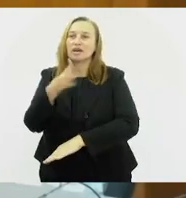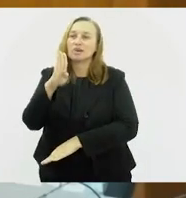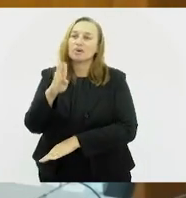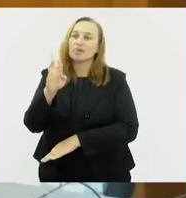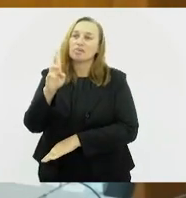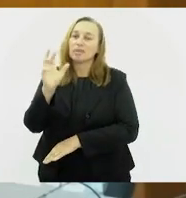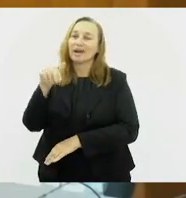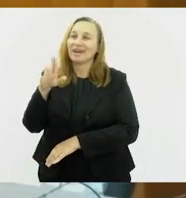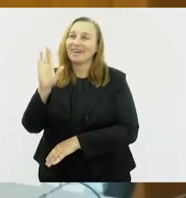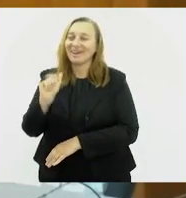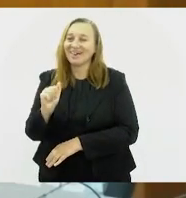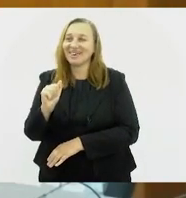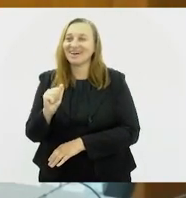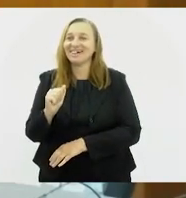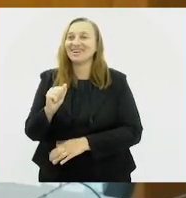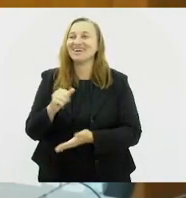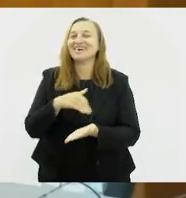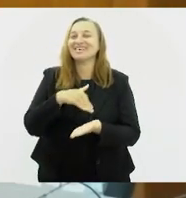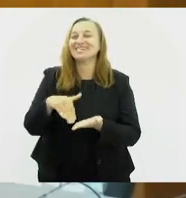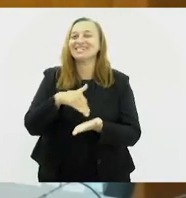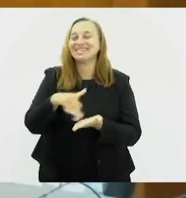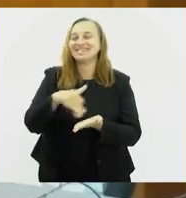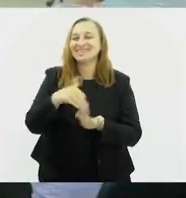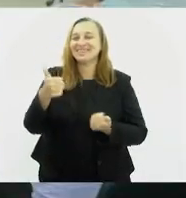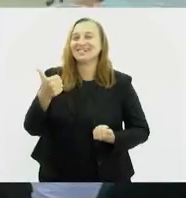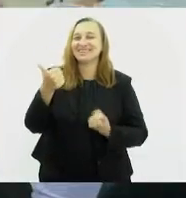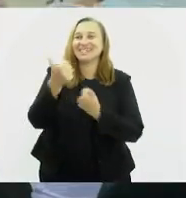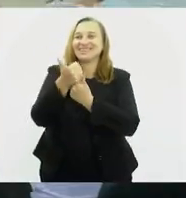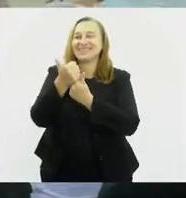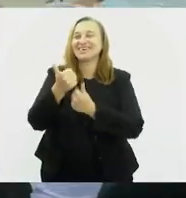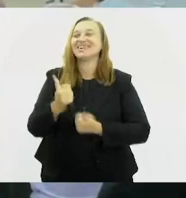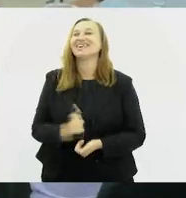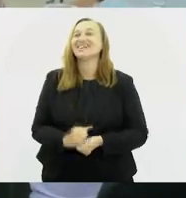Social de Volta Redonda. Obrigado, Branca.